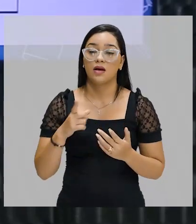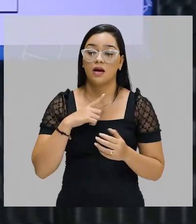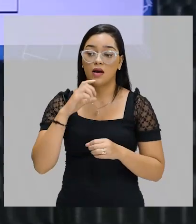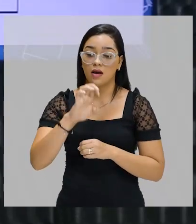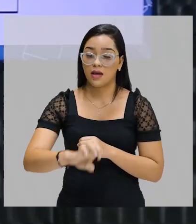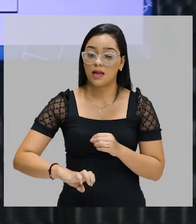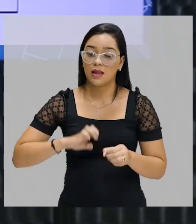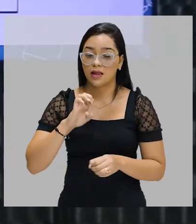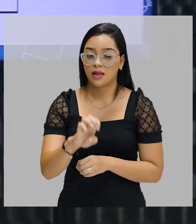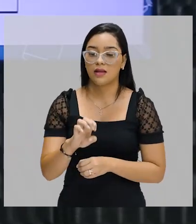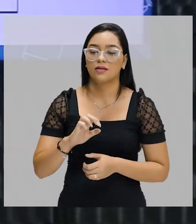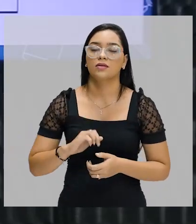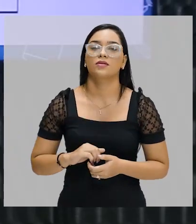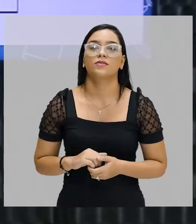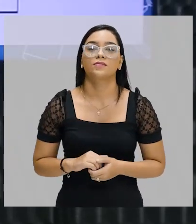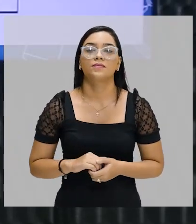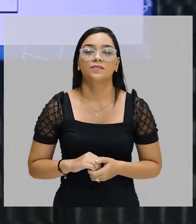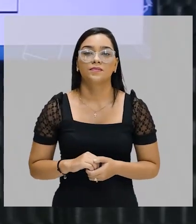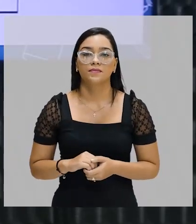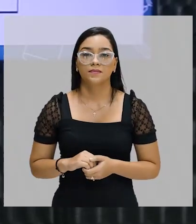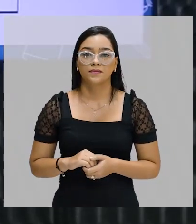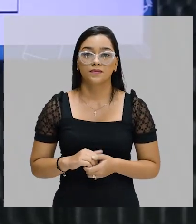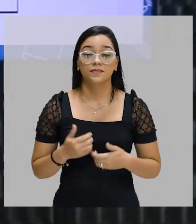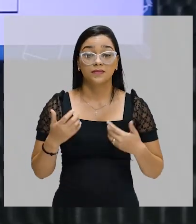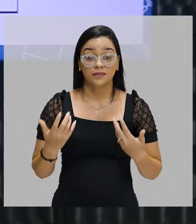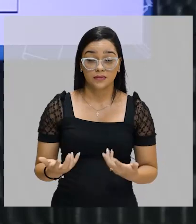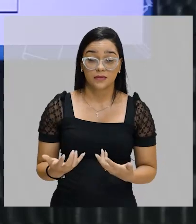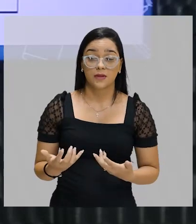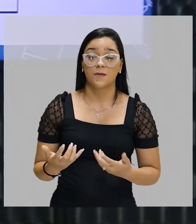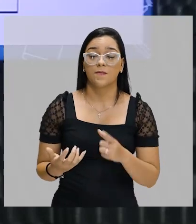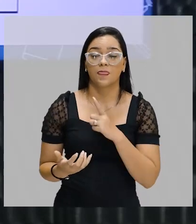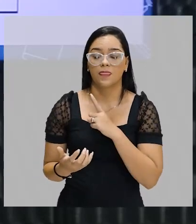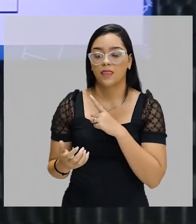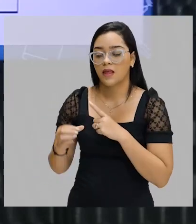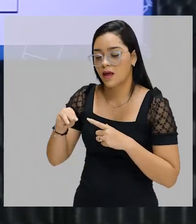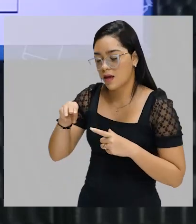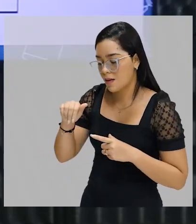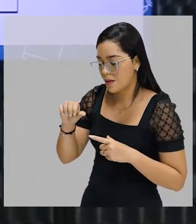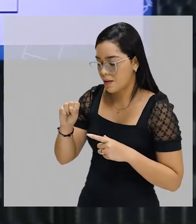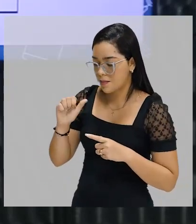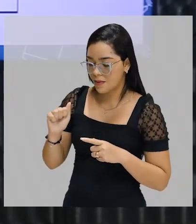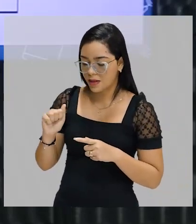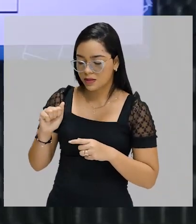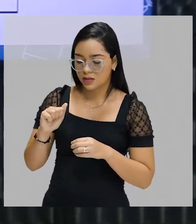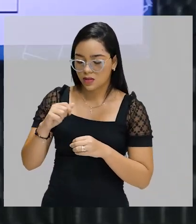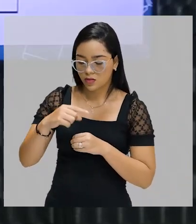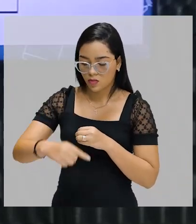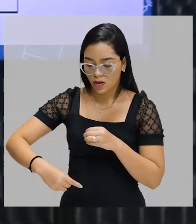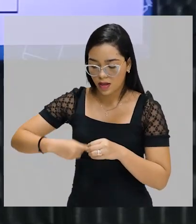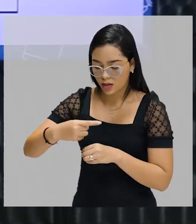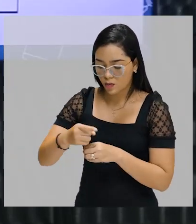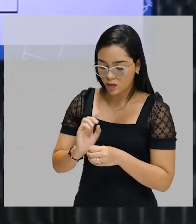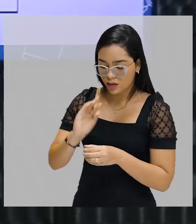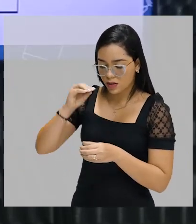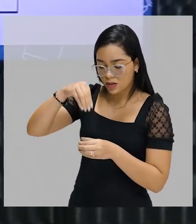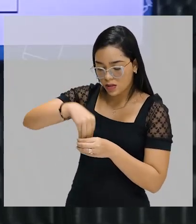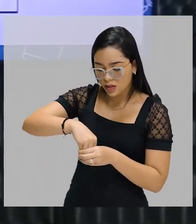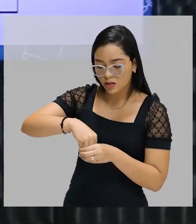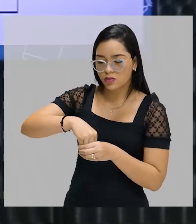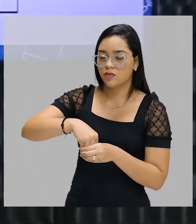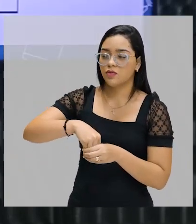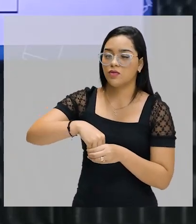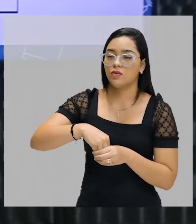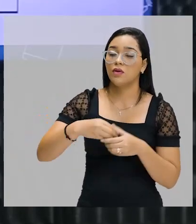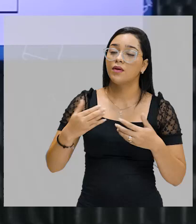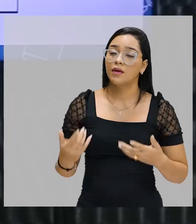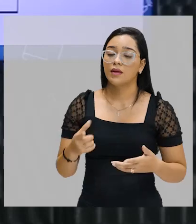elétron, tá certo? Então, a massa do átomo ele vai estar toda no núcleo, tá, ok? Enquanto